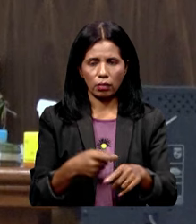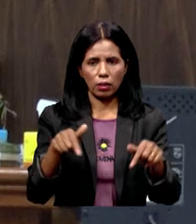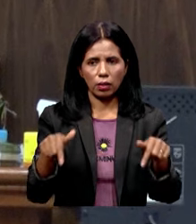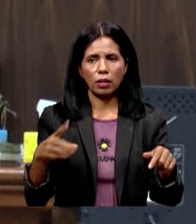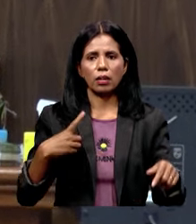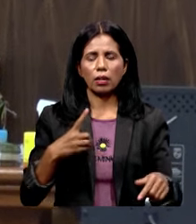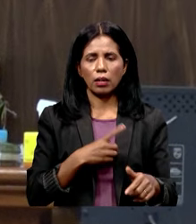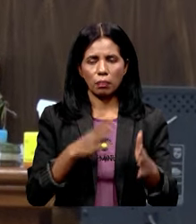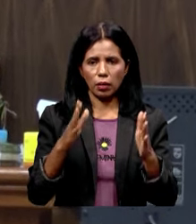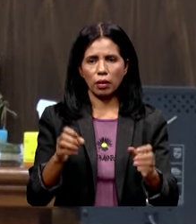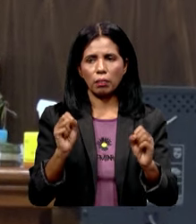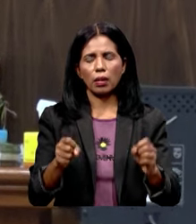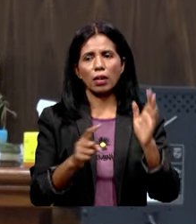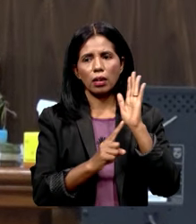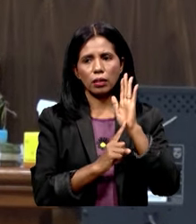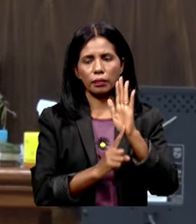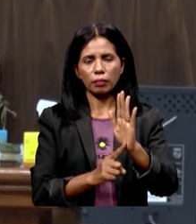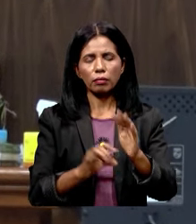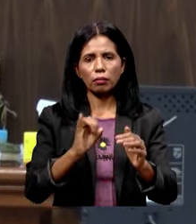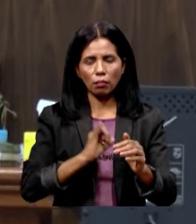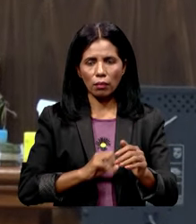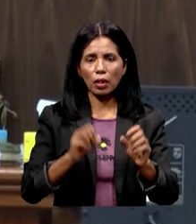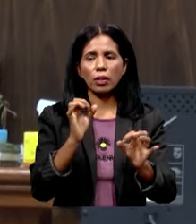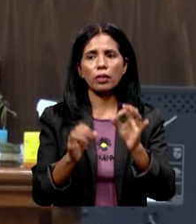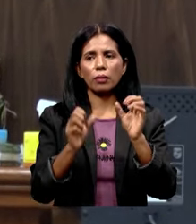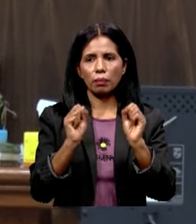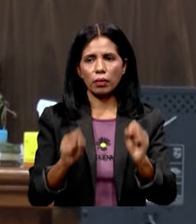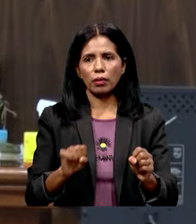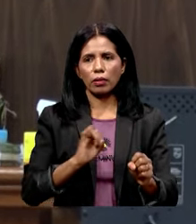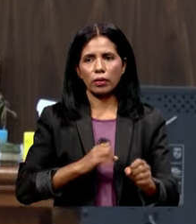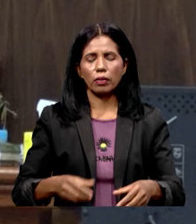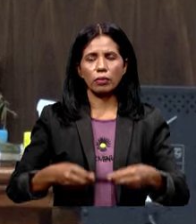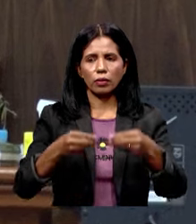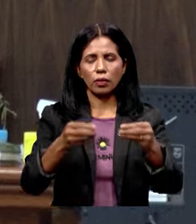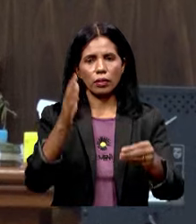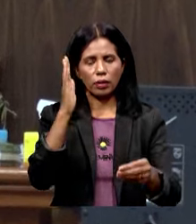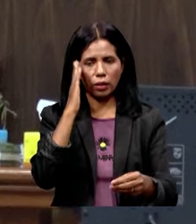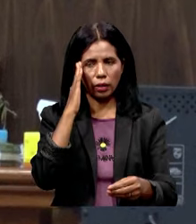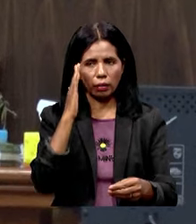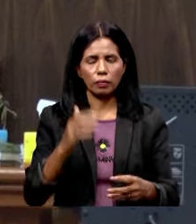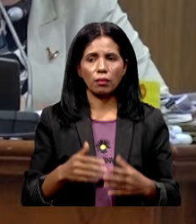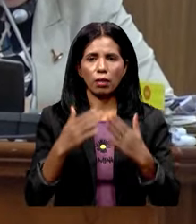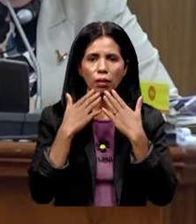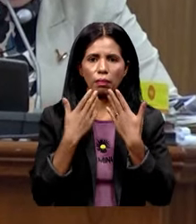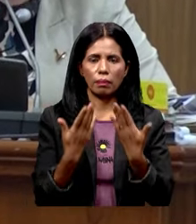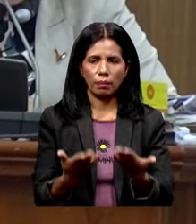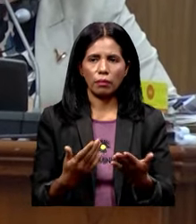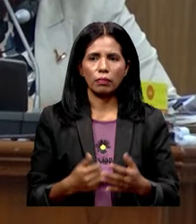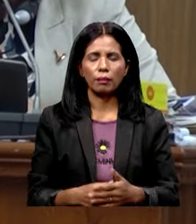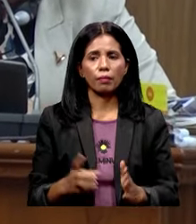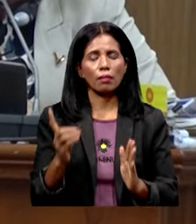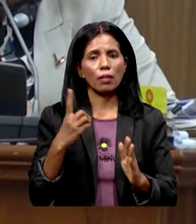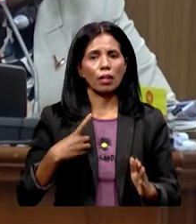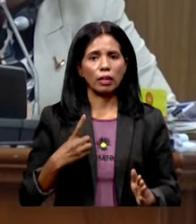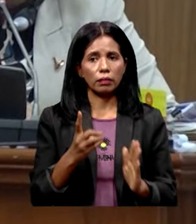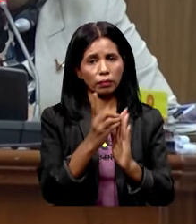deputada Belhato, how pondera se bela la bela e depois se for atene. Muitíssimo obrigado. Tuilado sucesso speed